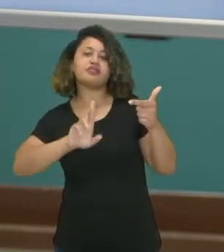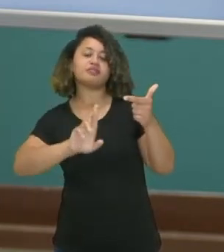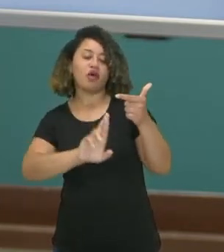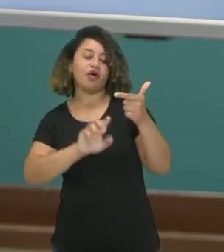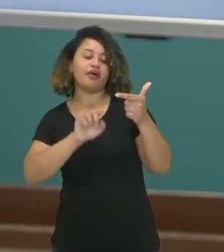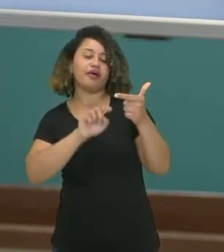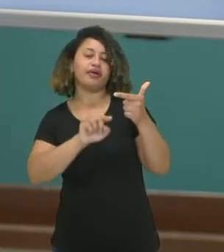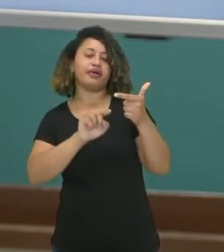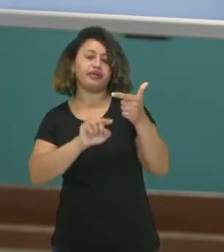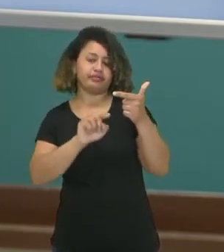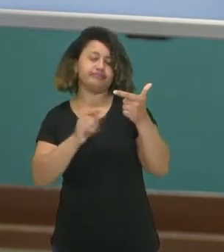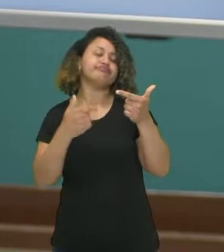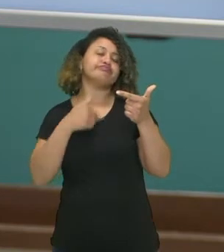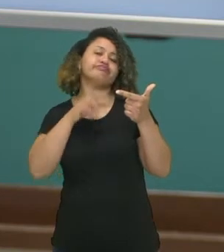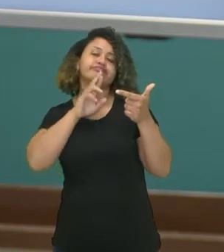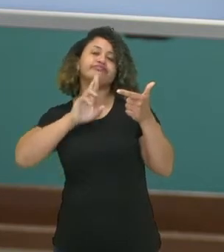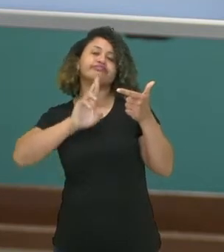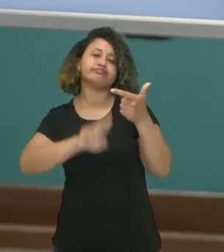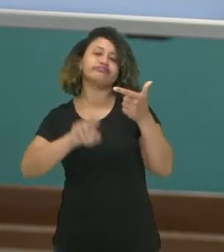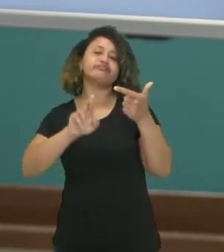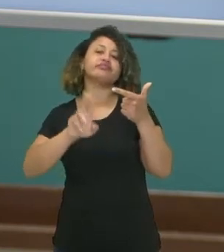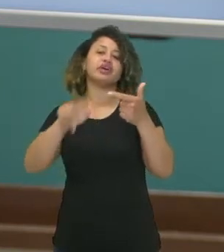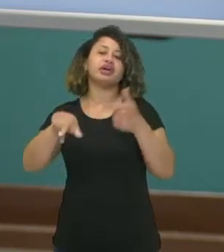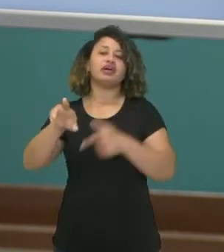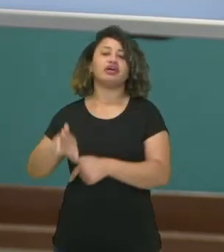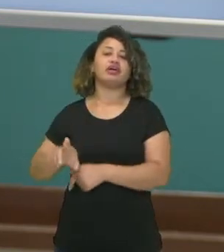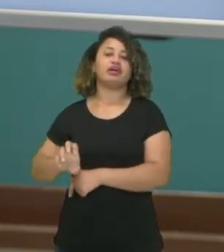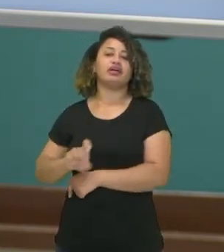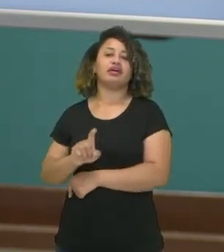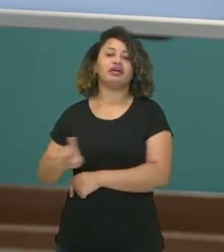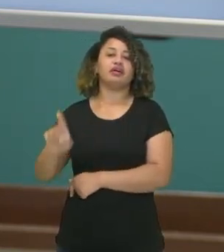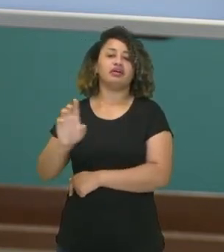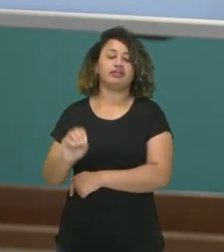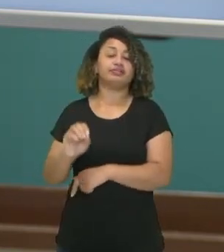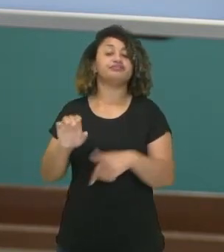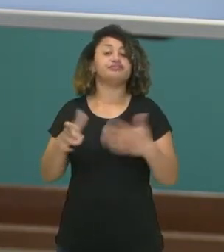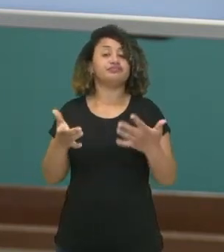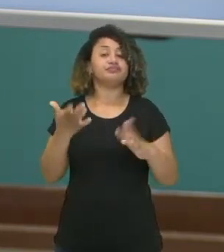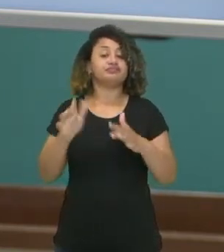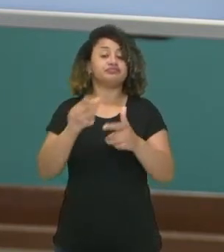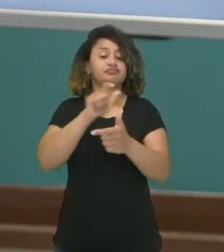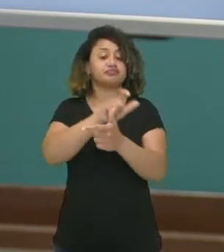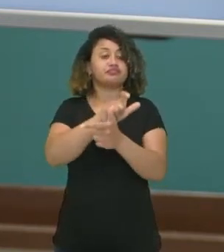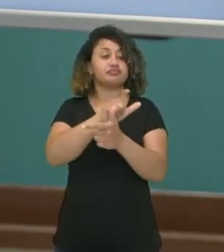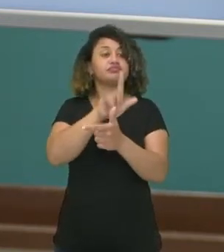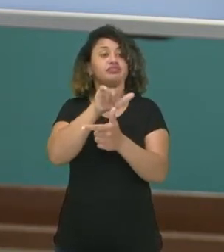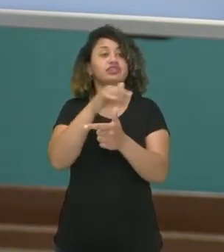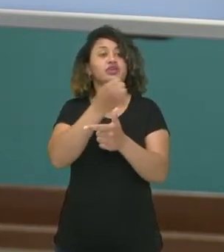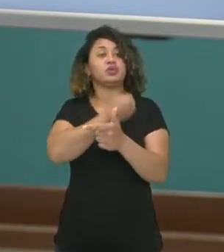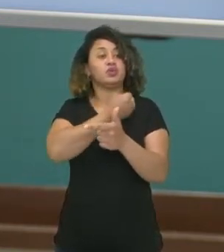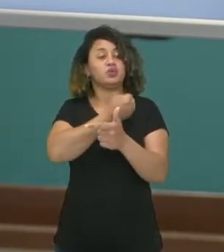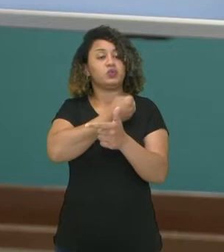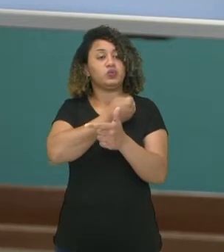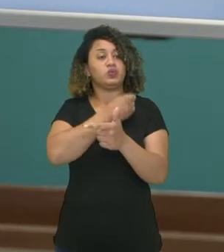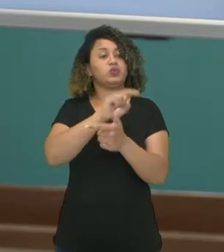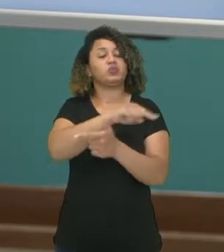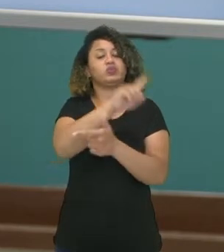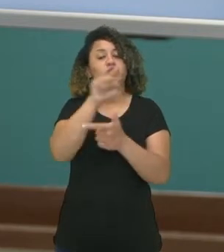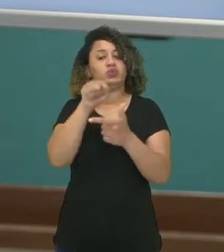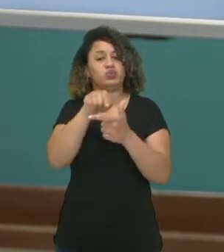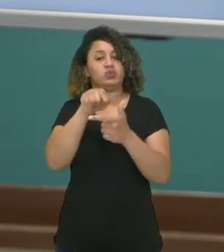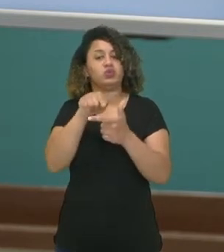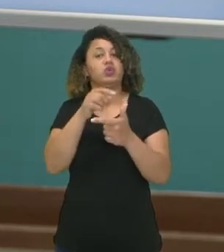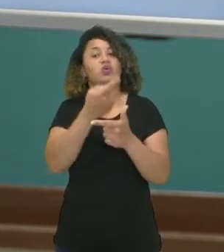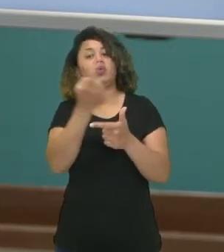pelo segundo número. E muitas vezes o primeiro número vai representar uma grandeza, o segundo